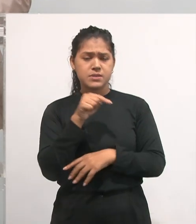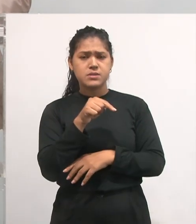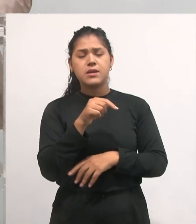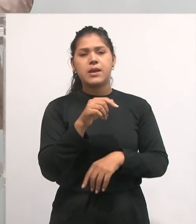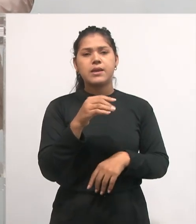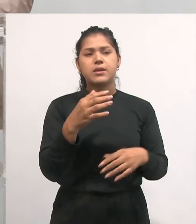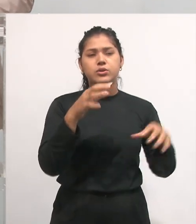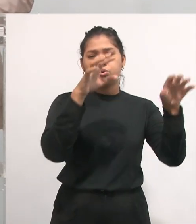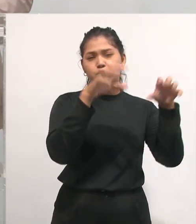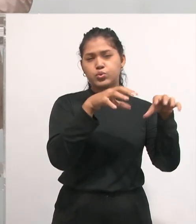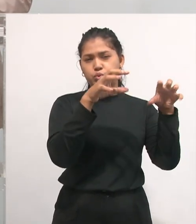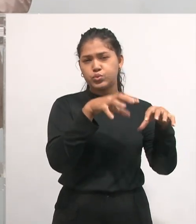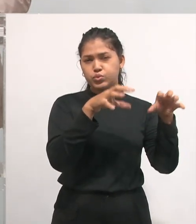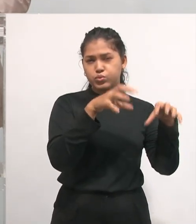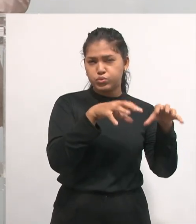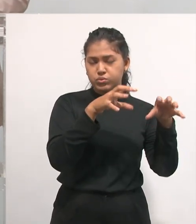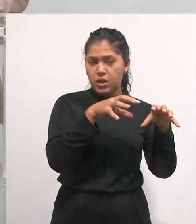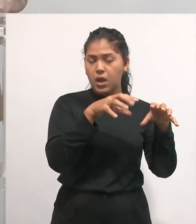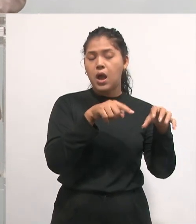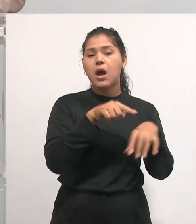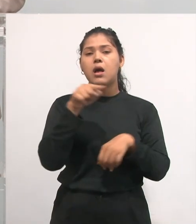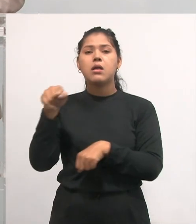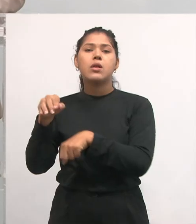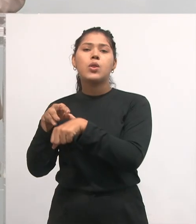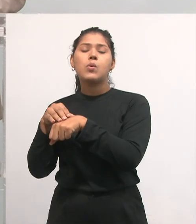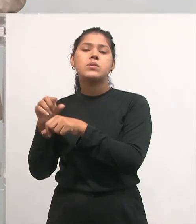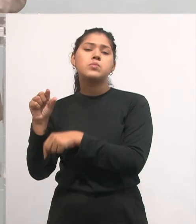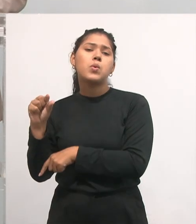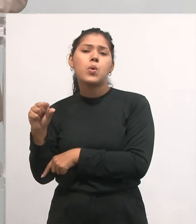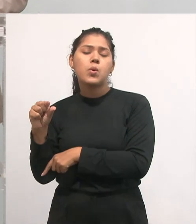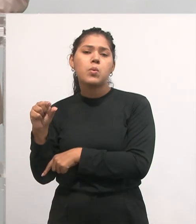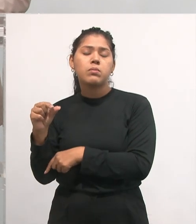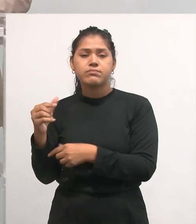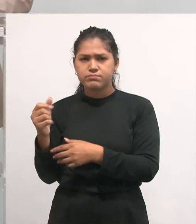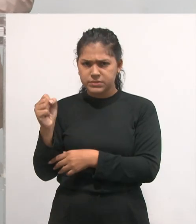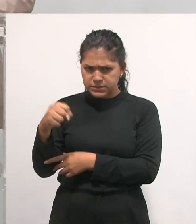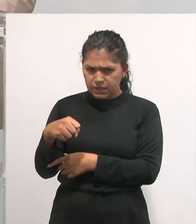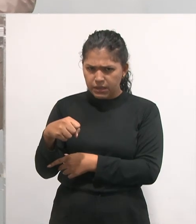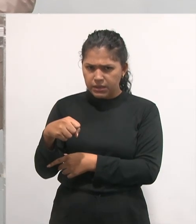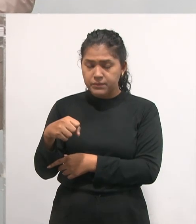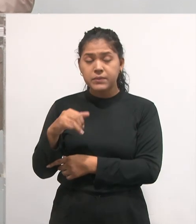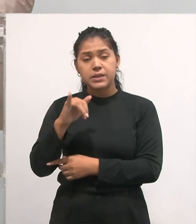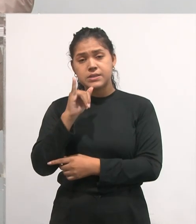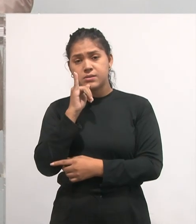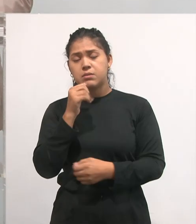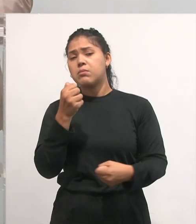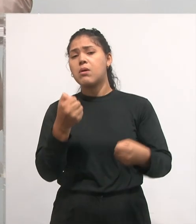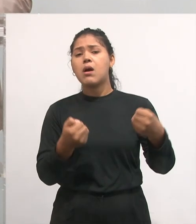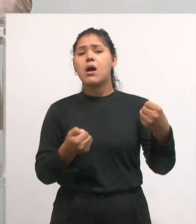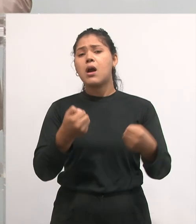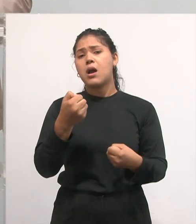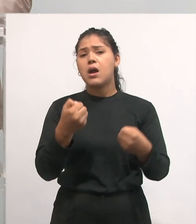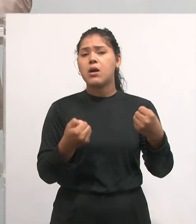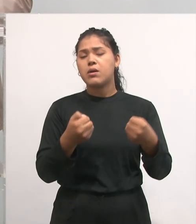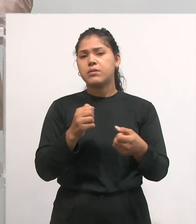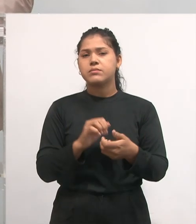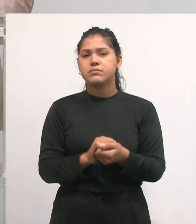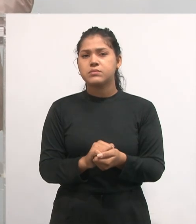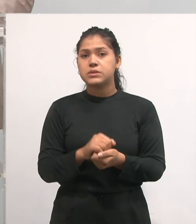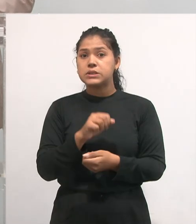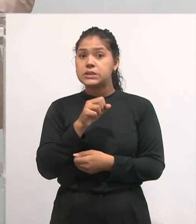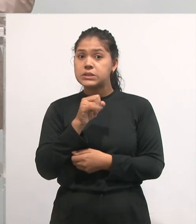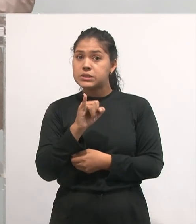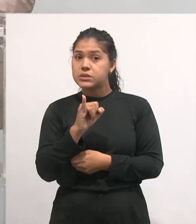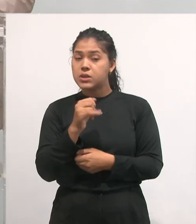Por exemplo, quanto mais rápido um carro anda, menos tempo ele demora para chegar ao destino, correto?